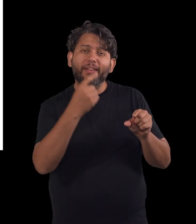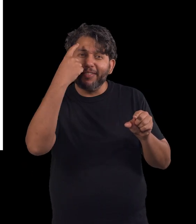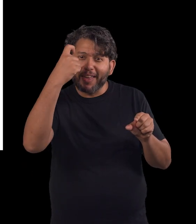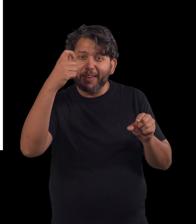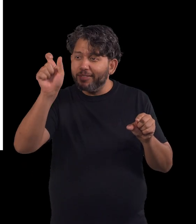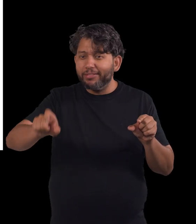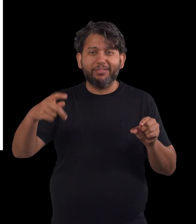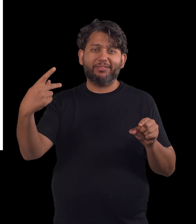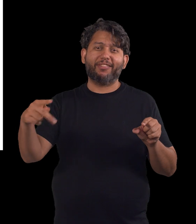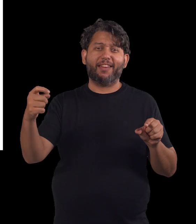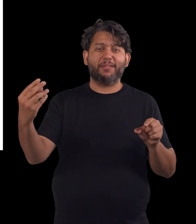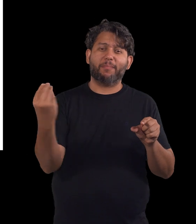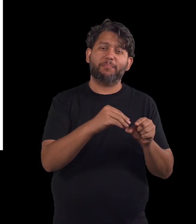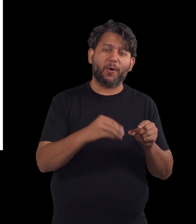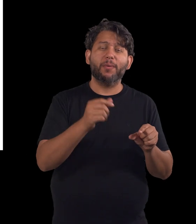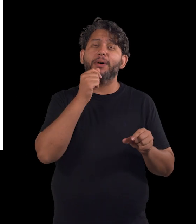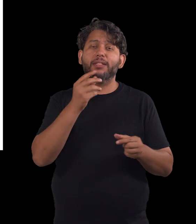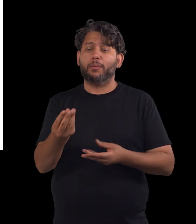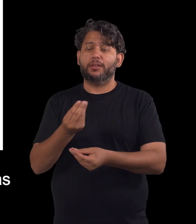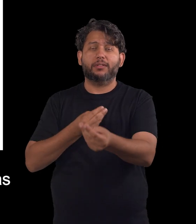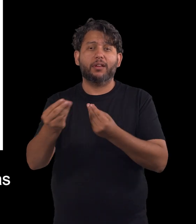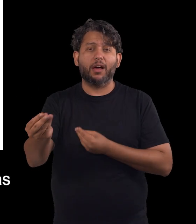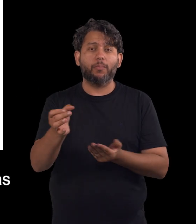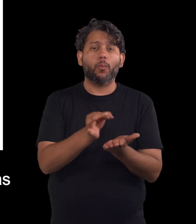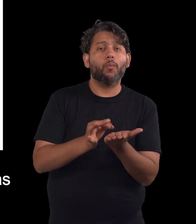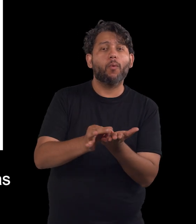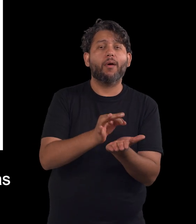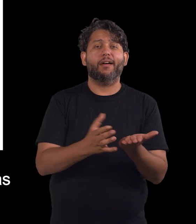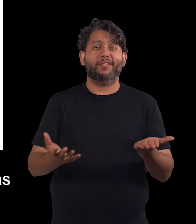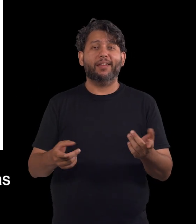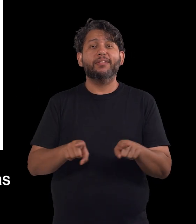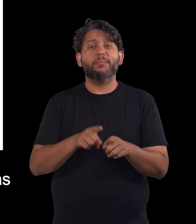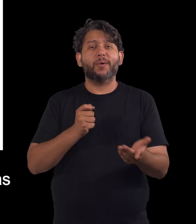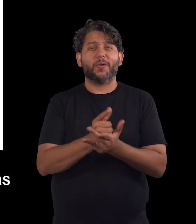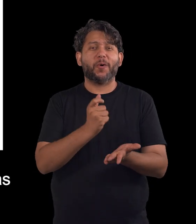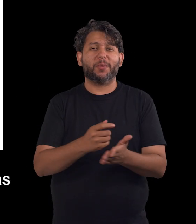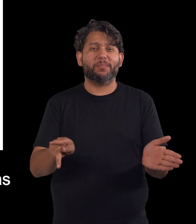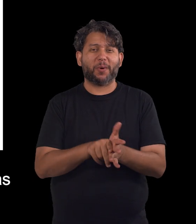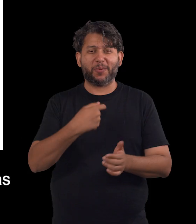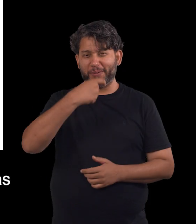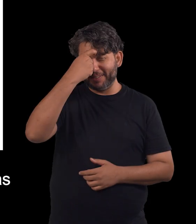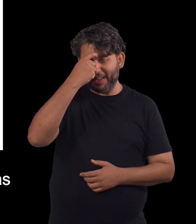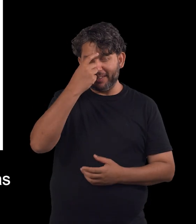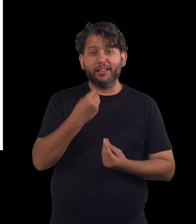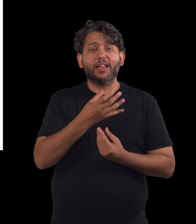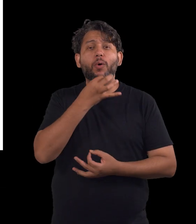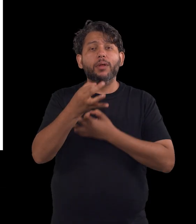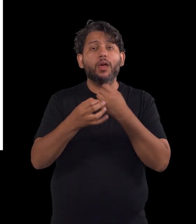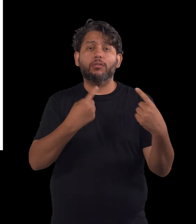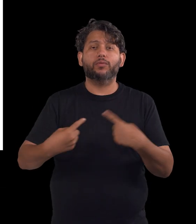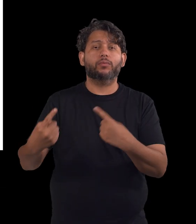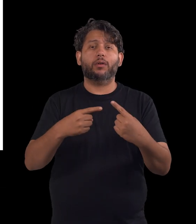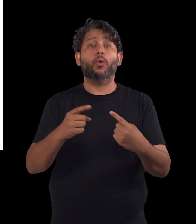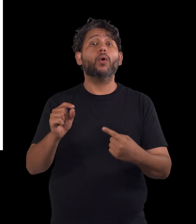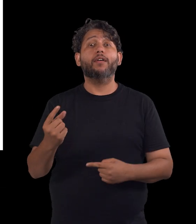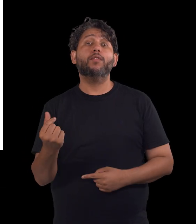imagens inspiradas em ideias dos próprios alunos, como o escambo, as moedas simbólicas e o consumo consciente, abrindo